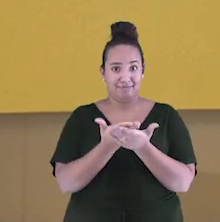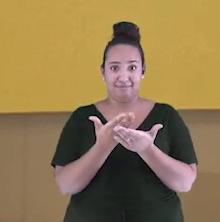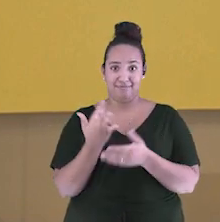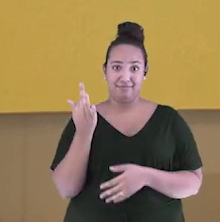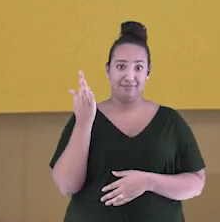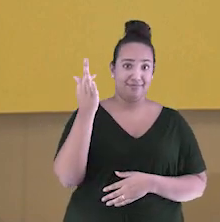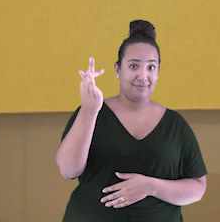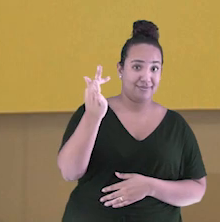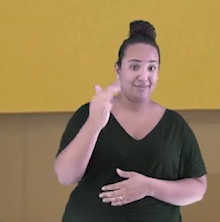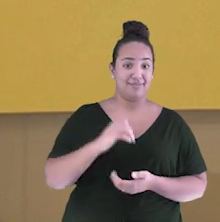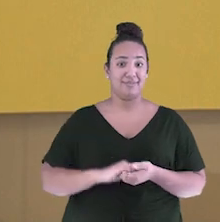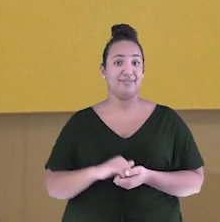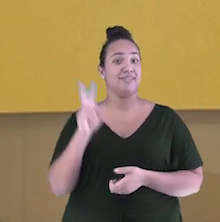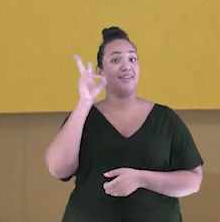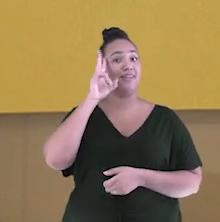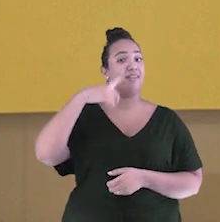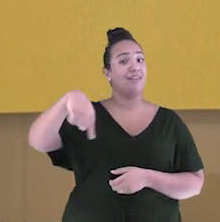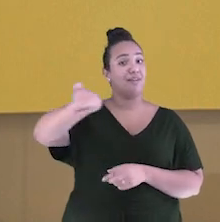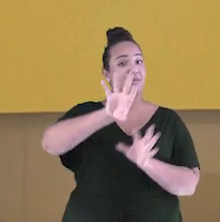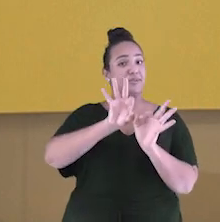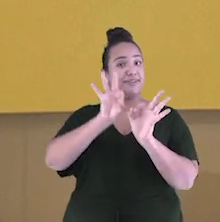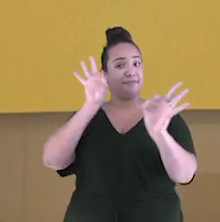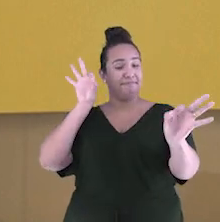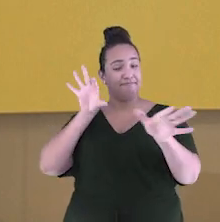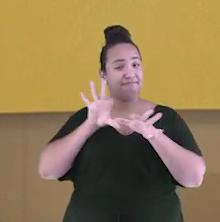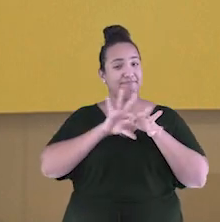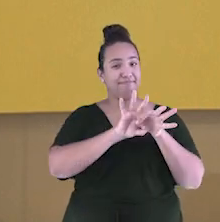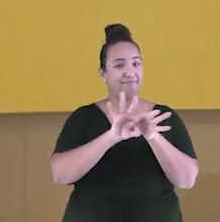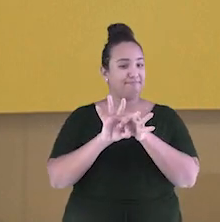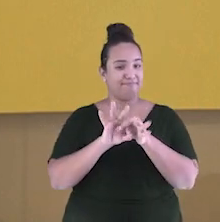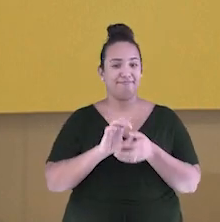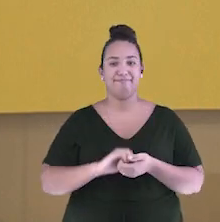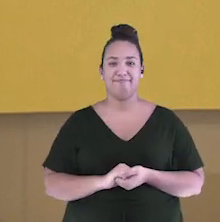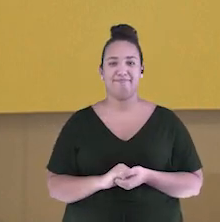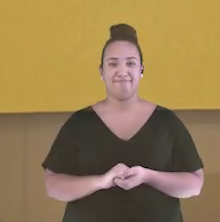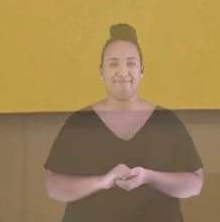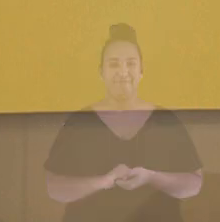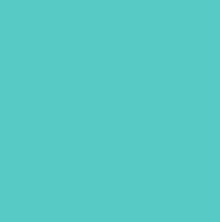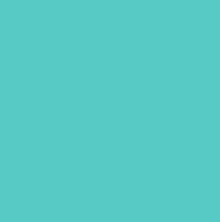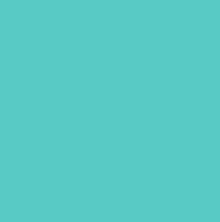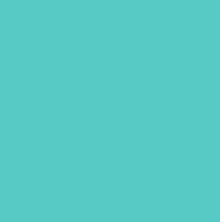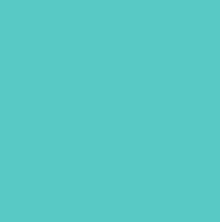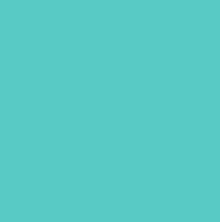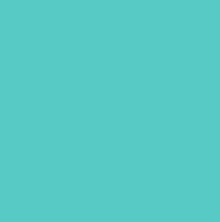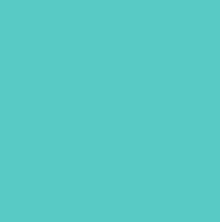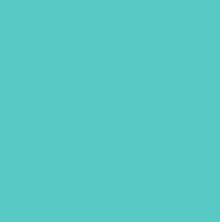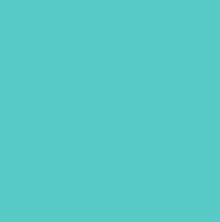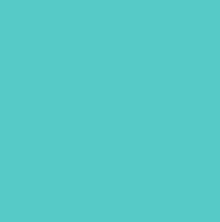próxima aula! E lembre-se, mesmo distante, estamos juntos!